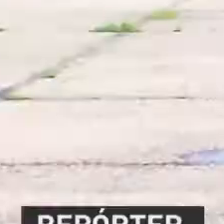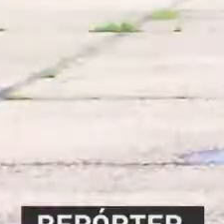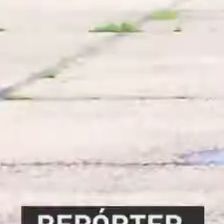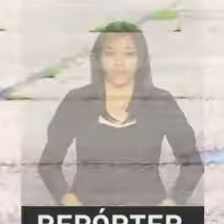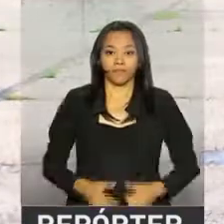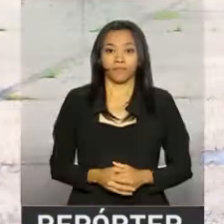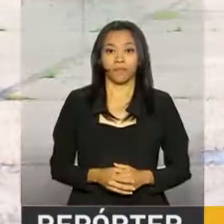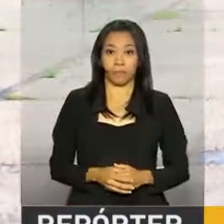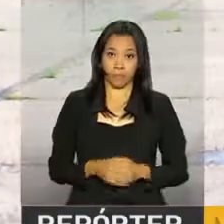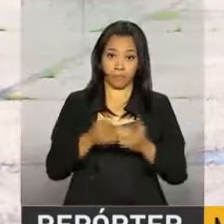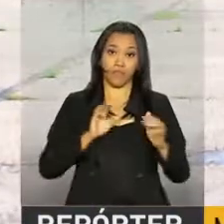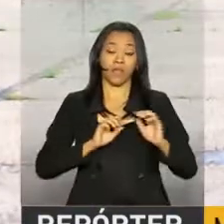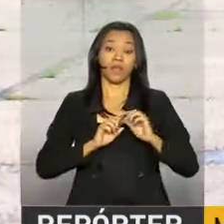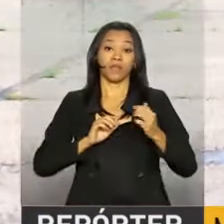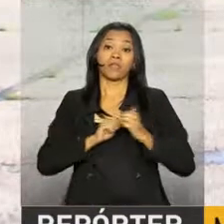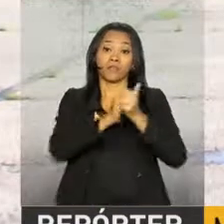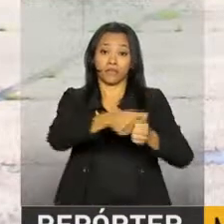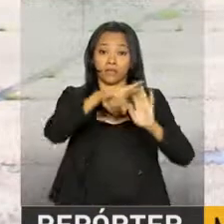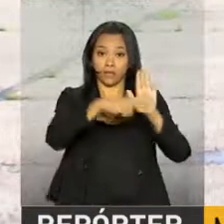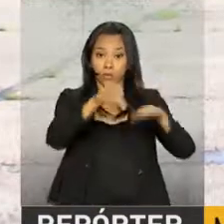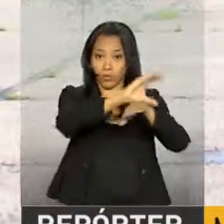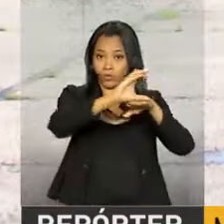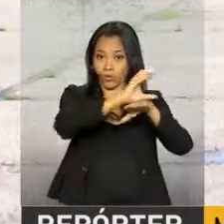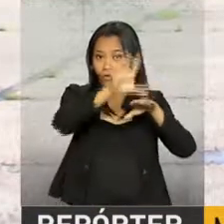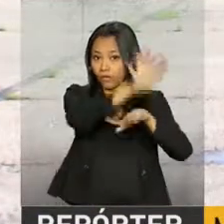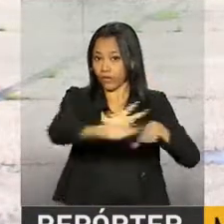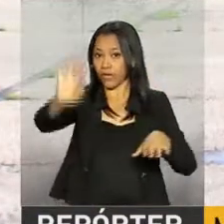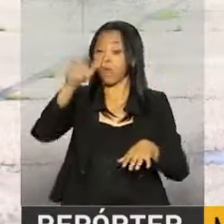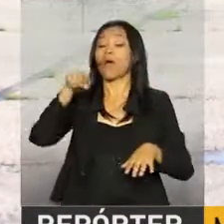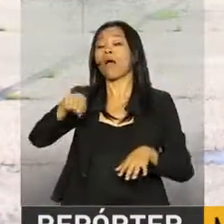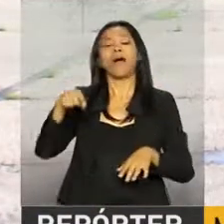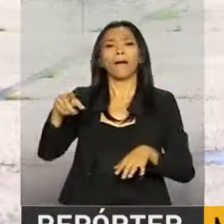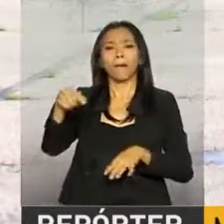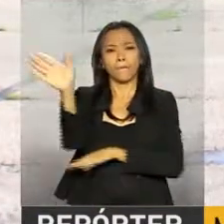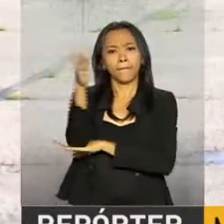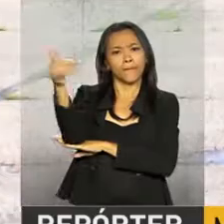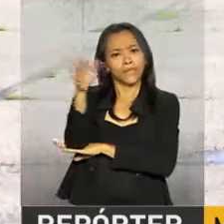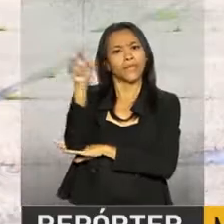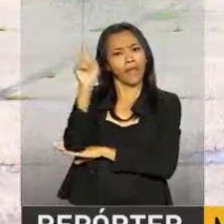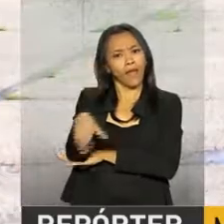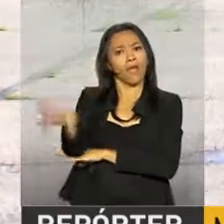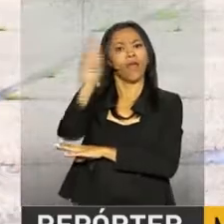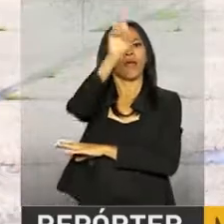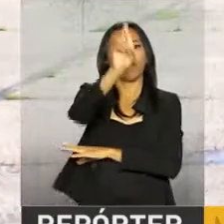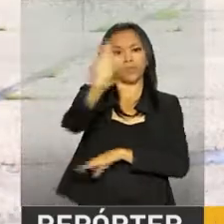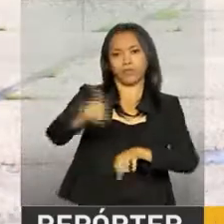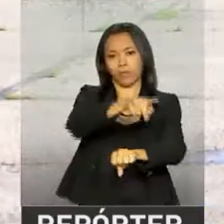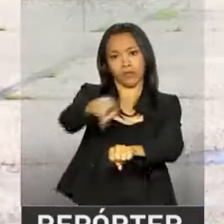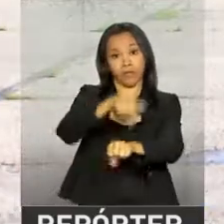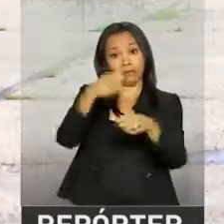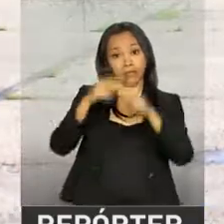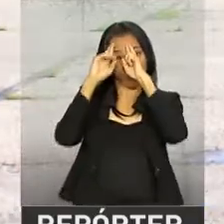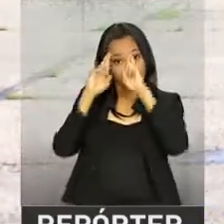De acordo com a Constituição Federal, a bandeira é um dos símbolos da República. E por representar a nação, ela deve ser